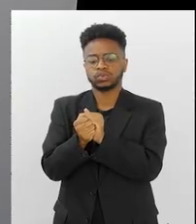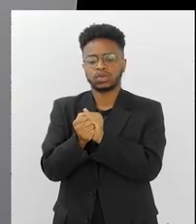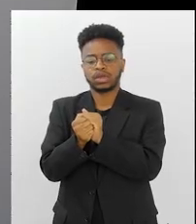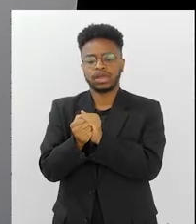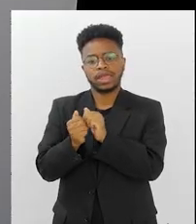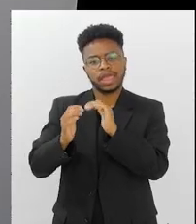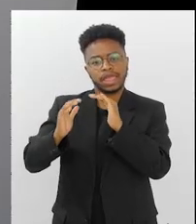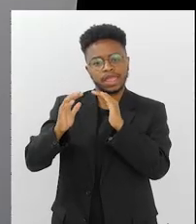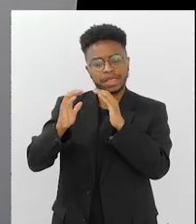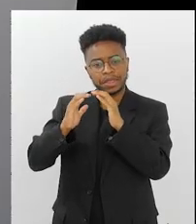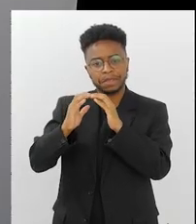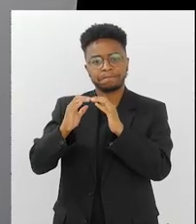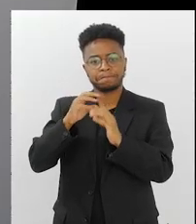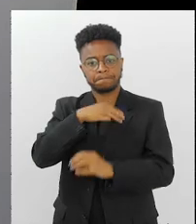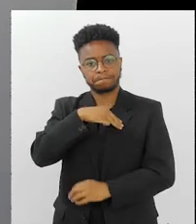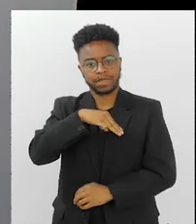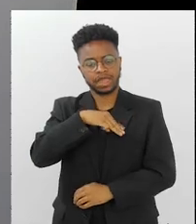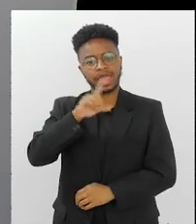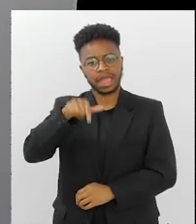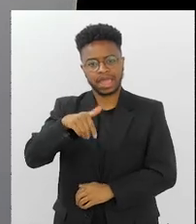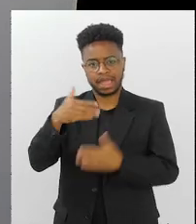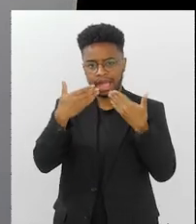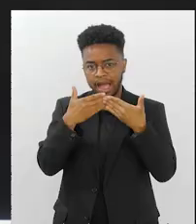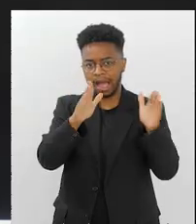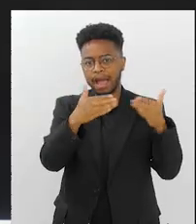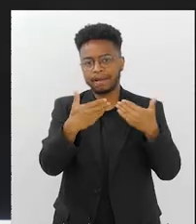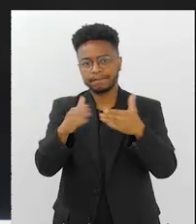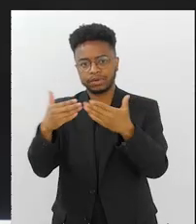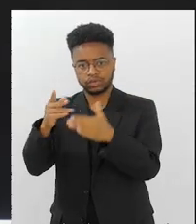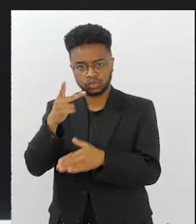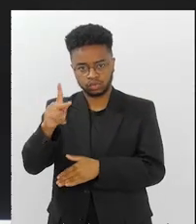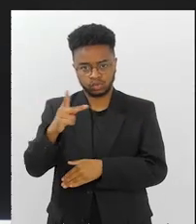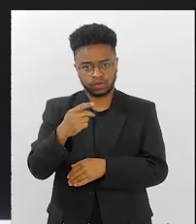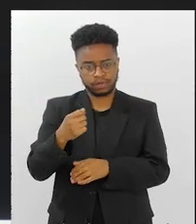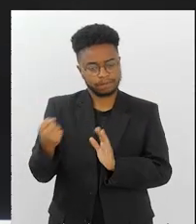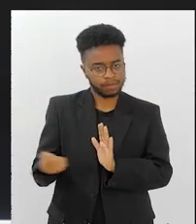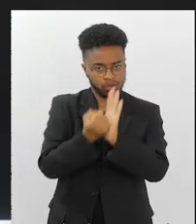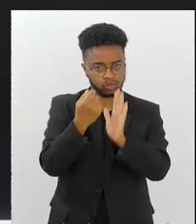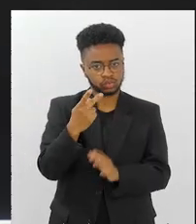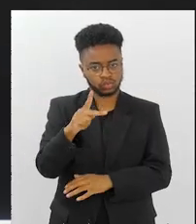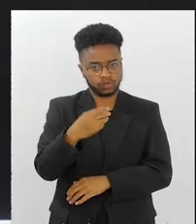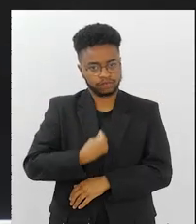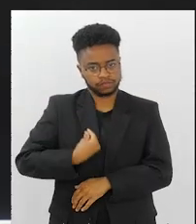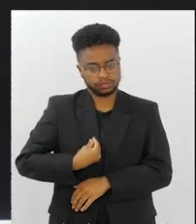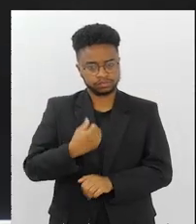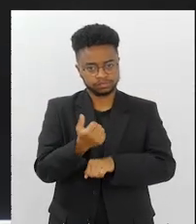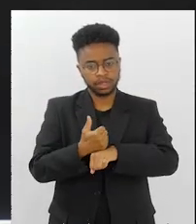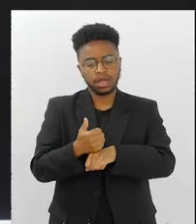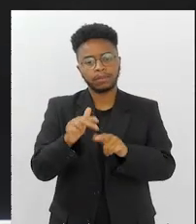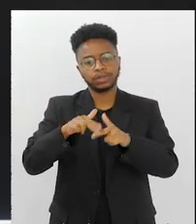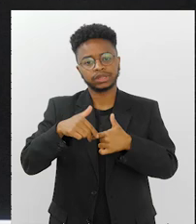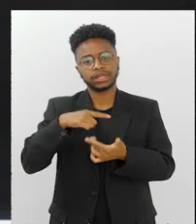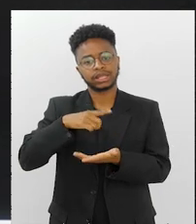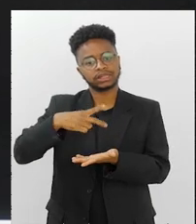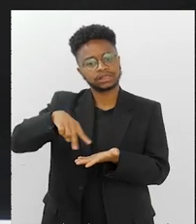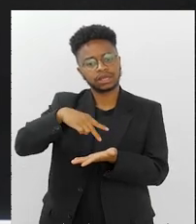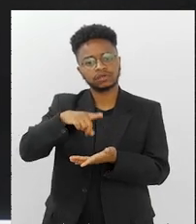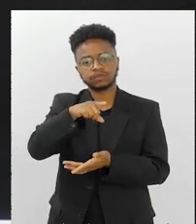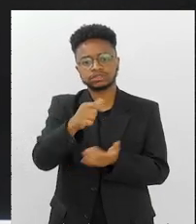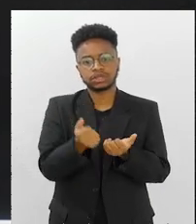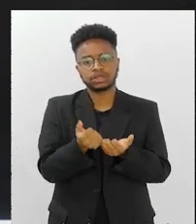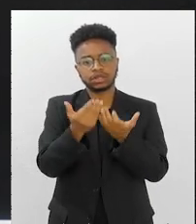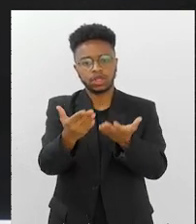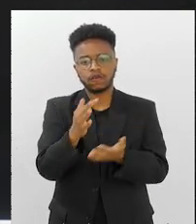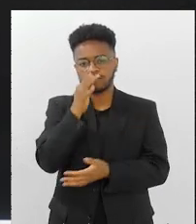Serrano você considera ele o que mais o que te abriu as portas que marcou por conta até da coreografia que tinha uma coisa de